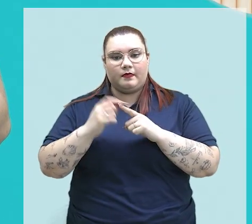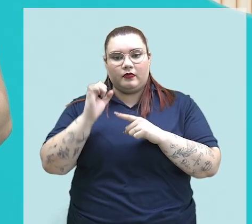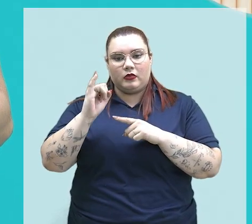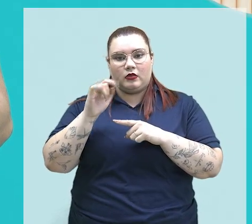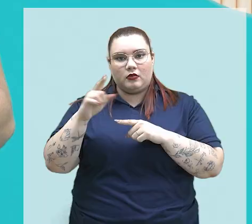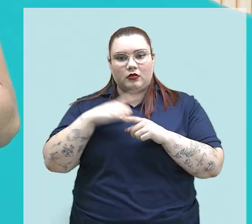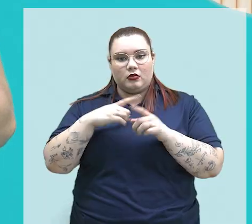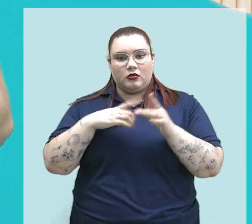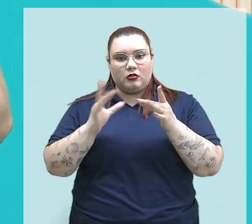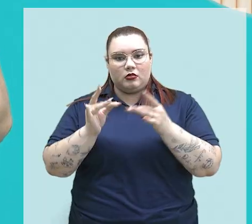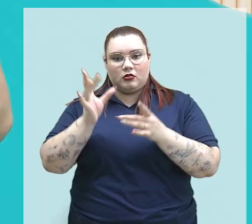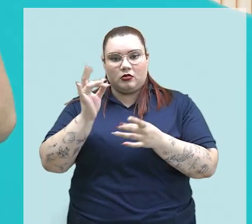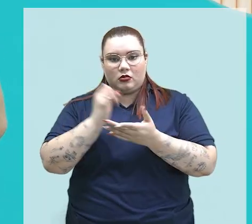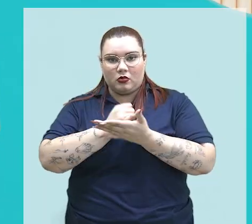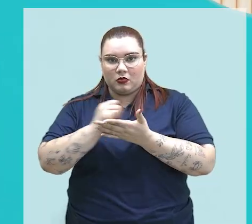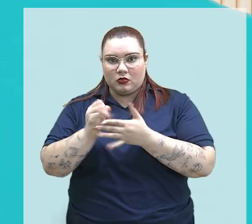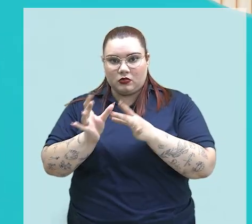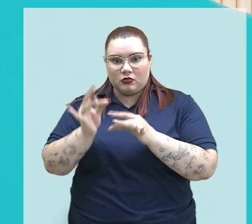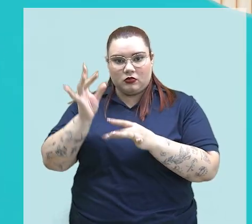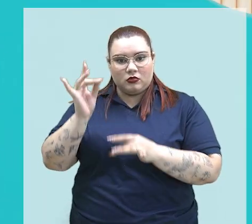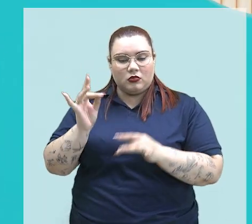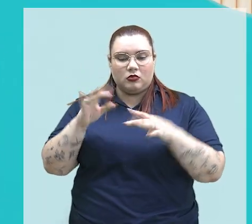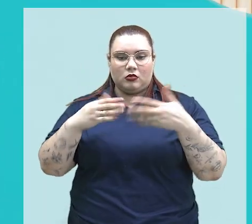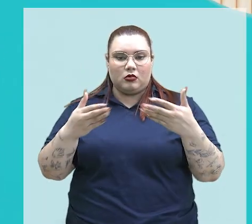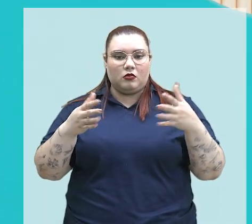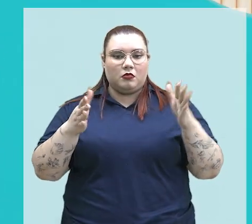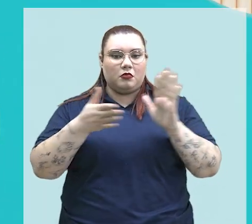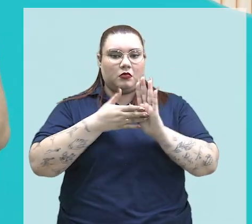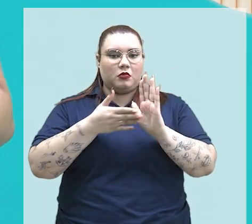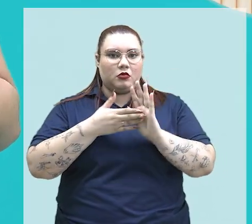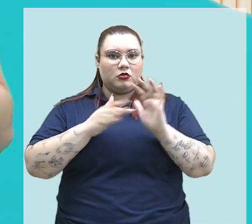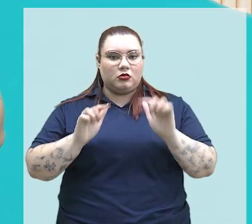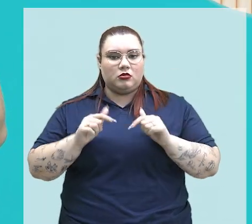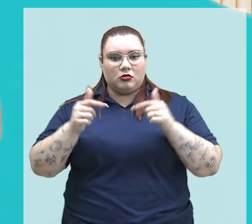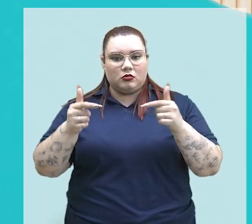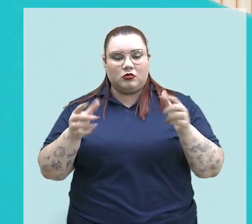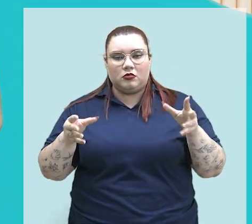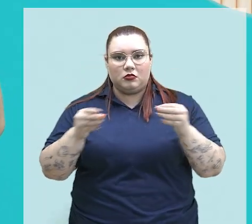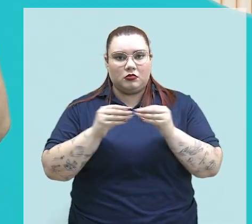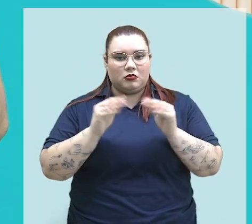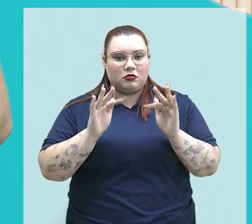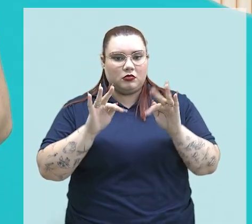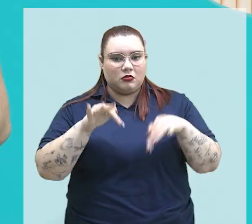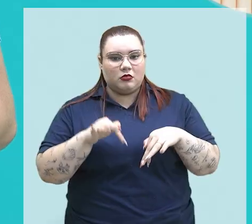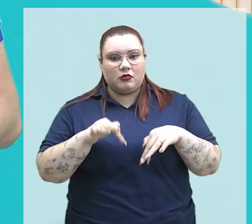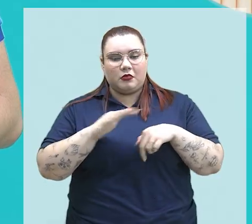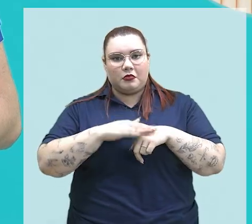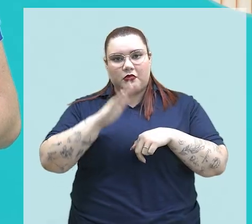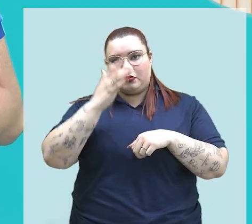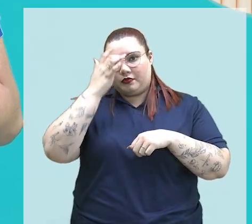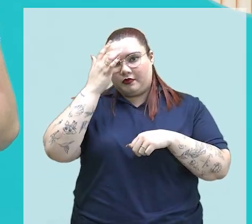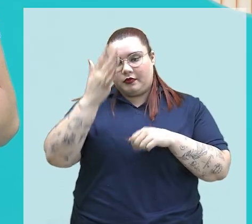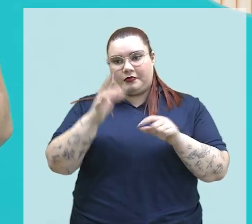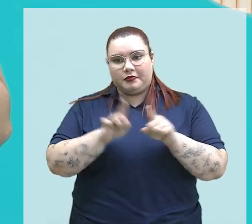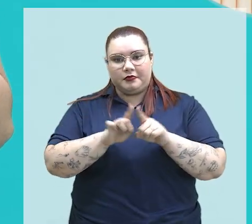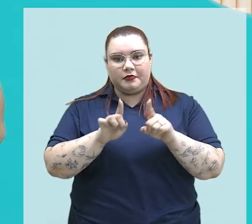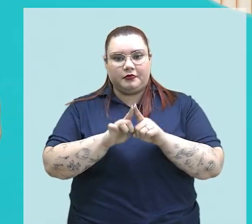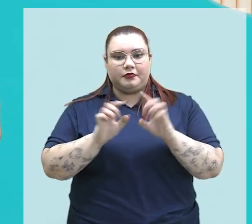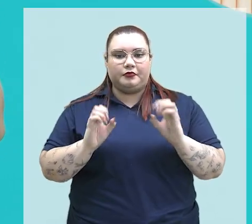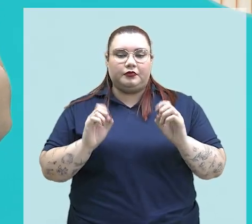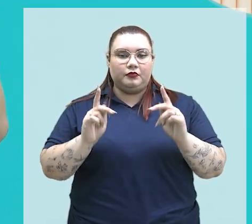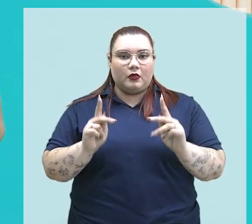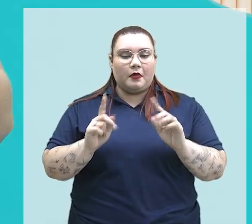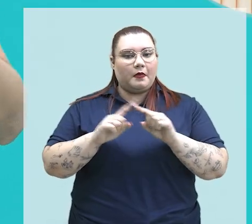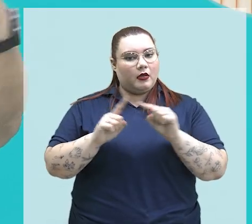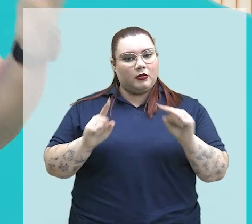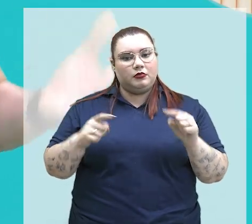discorreu bem na introdução, no desenvolvimento, a sua proposta de intervenção, seu fechamento, ele vai ser mais tranquilo também, né? Lógico